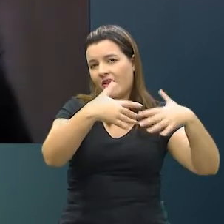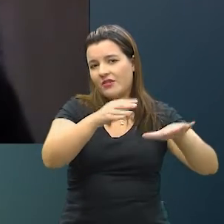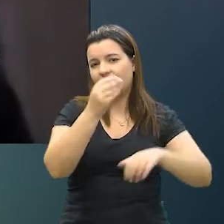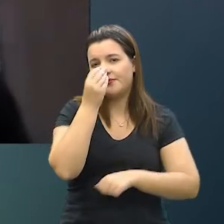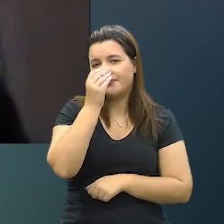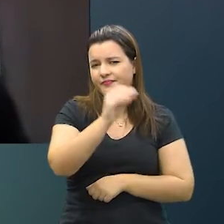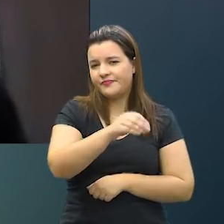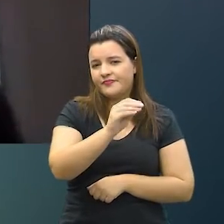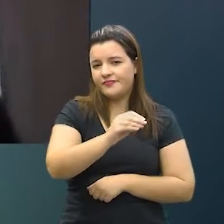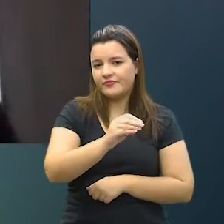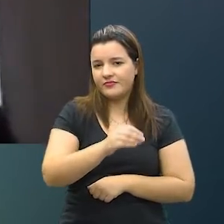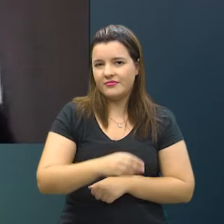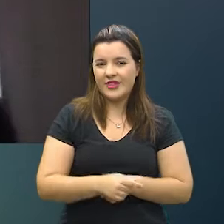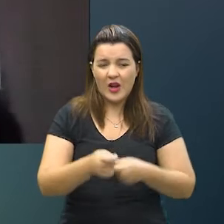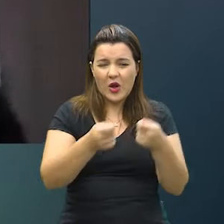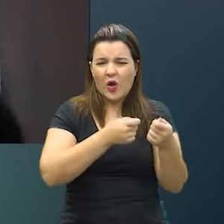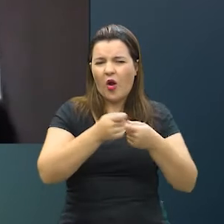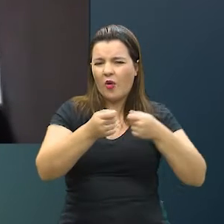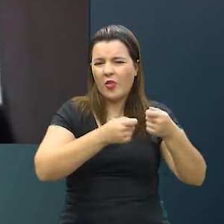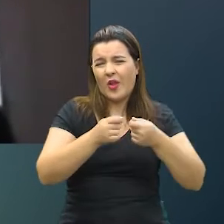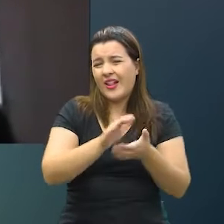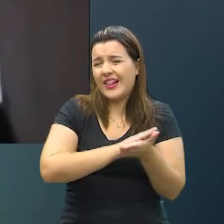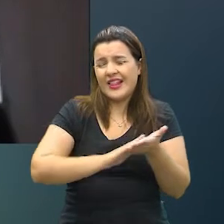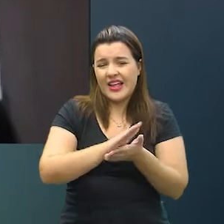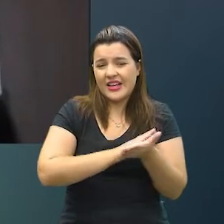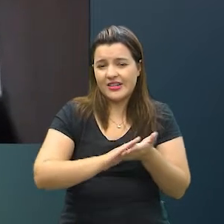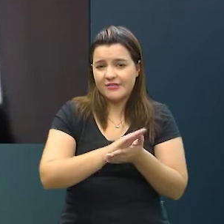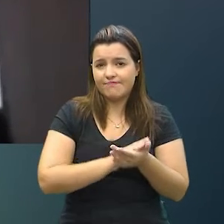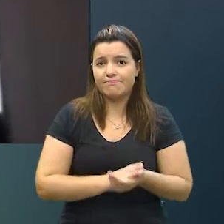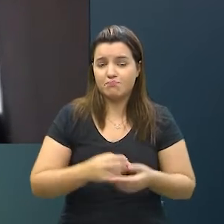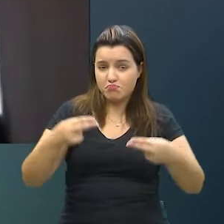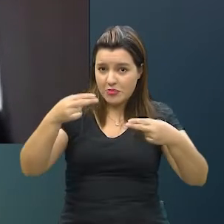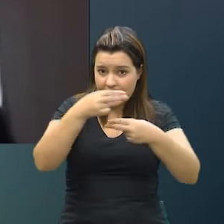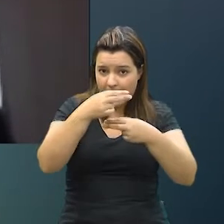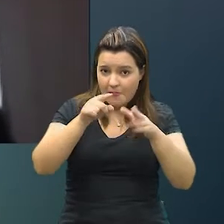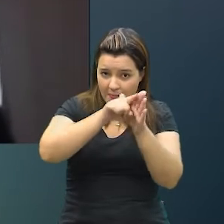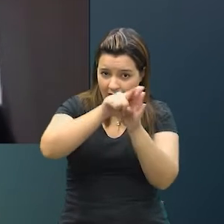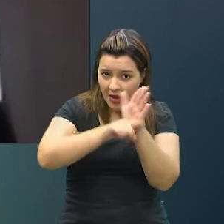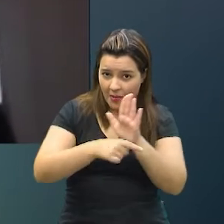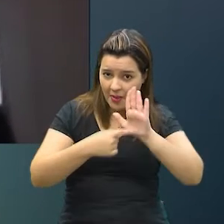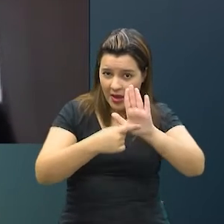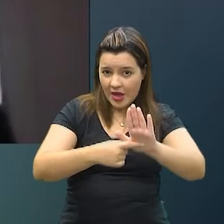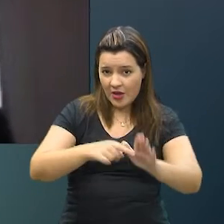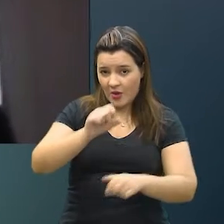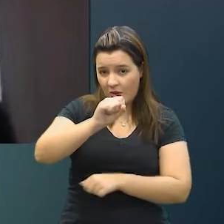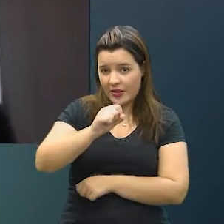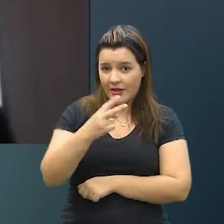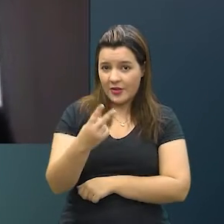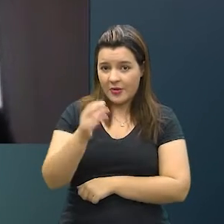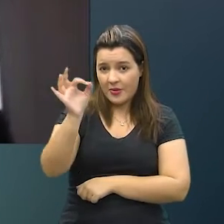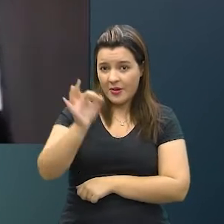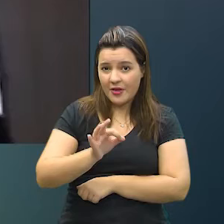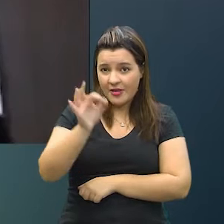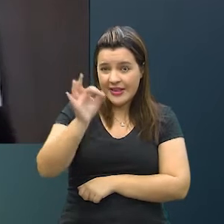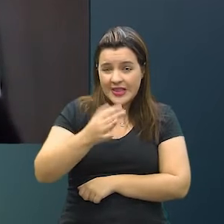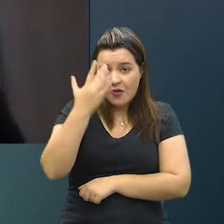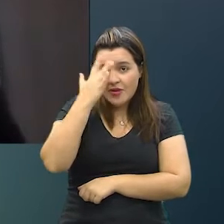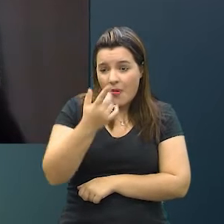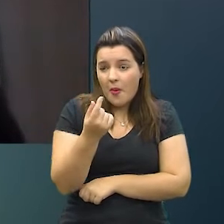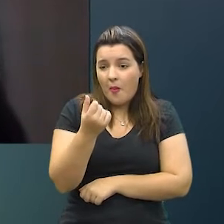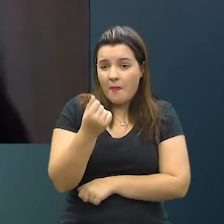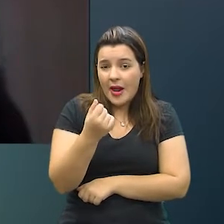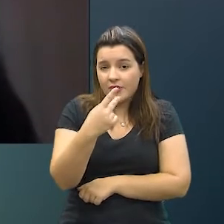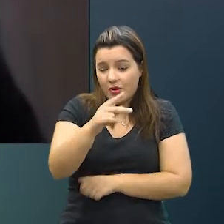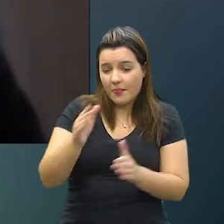vai acontecer o que acontece hoje, ninguém vai controlar nada, né? Sebrae informa que 82% da pequena indústria não sabe seu custo de